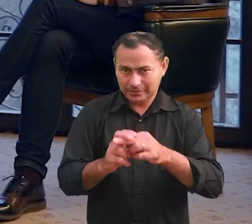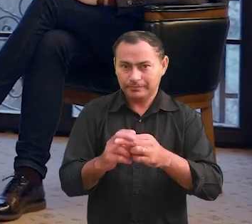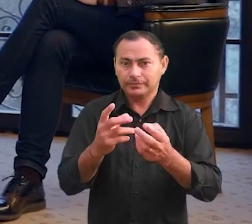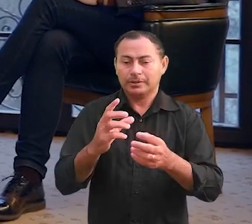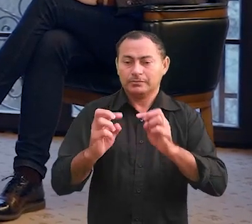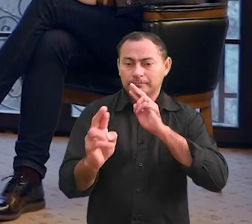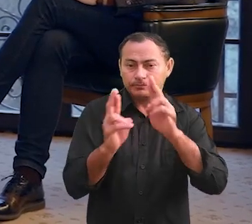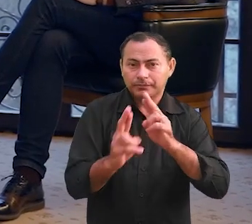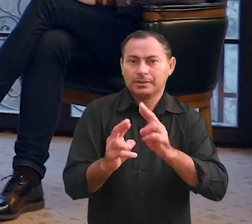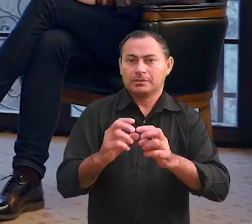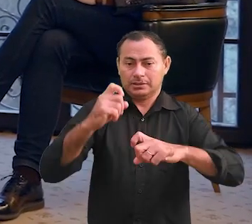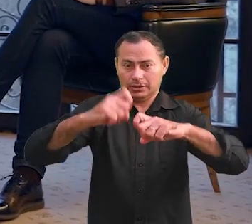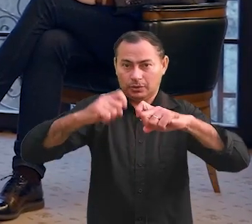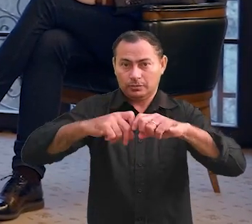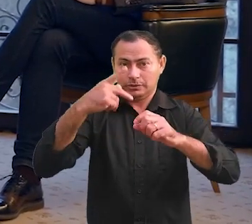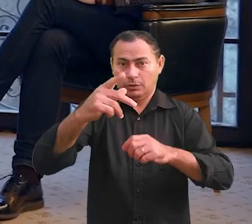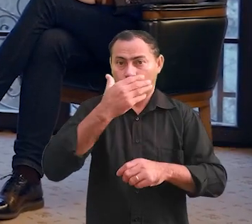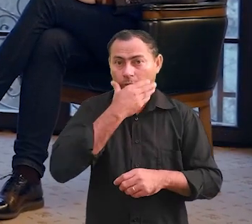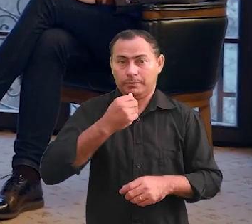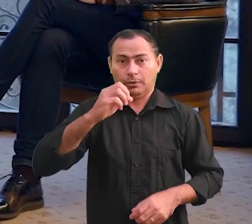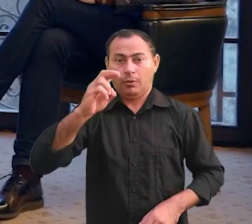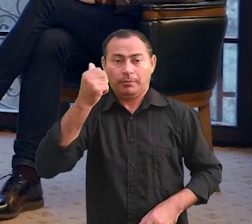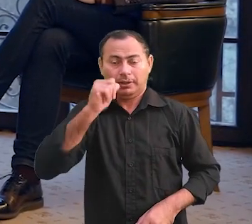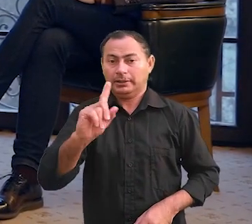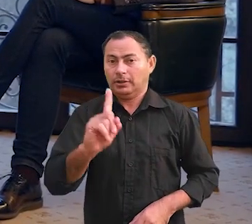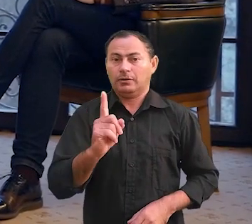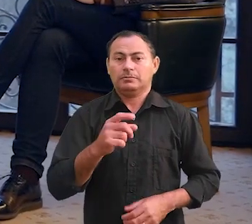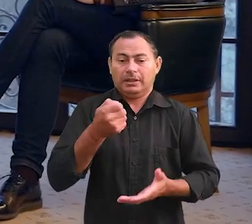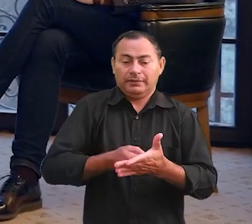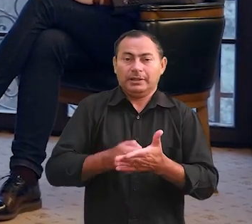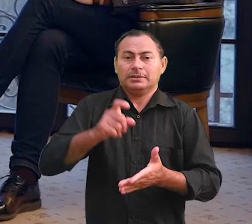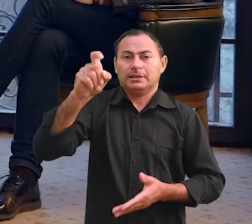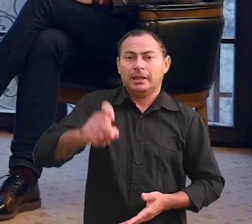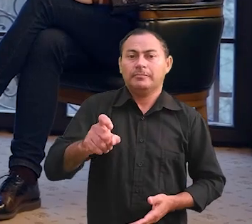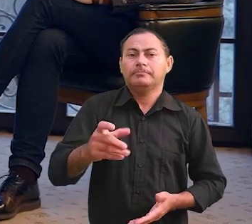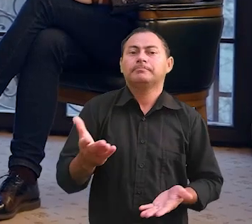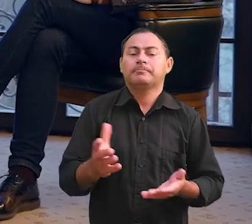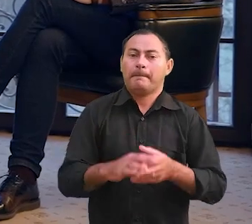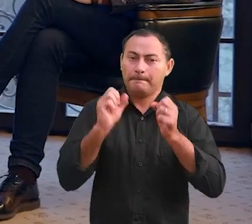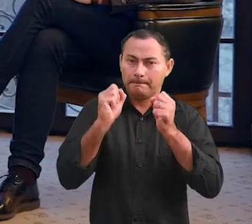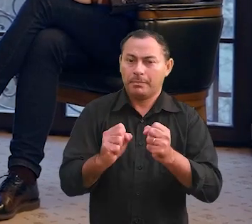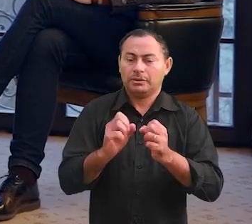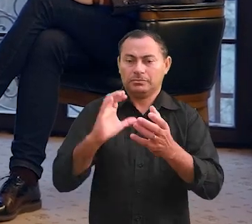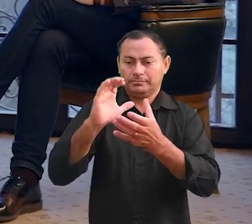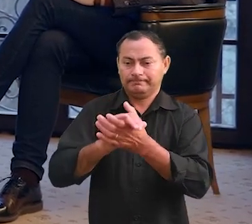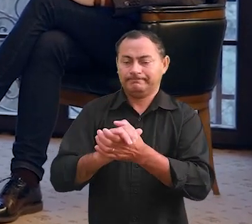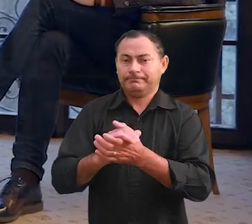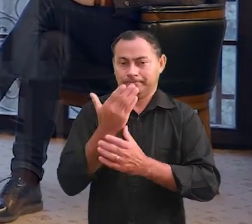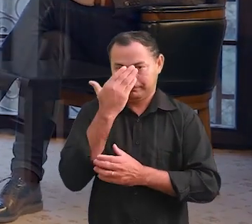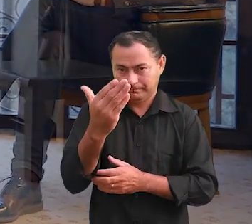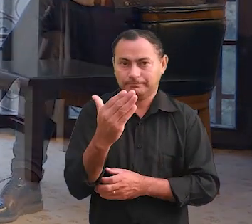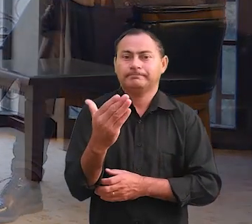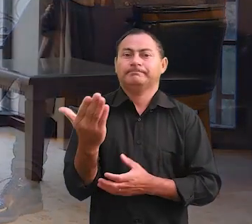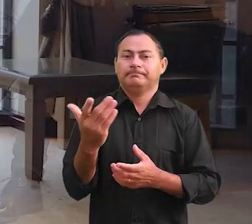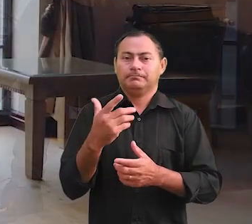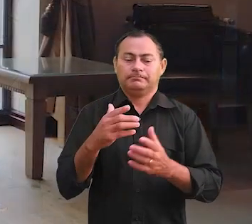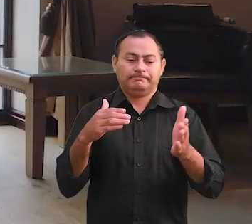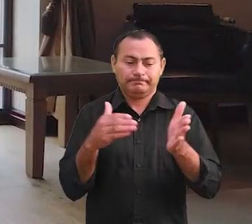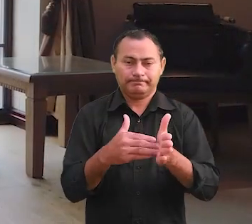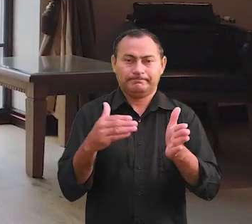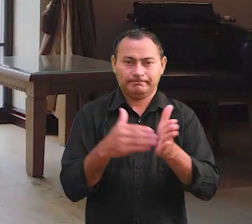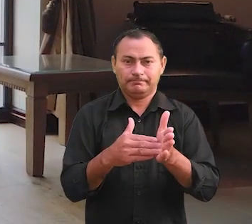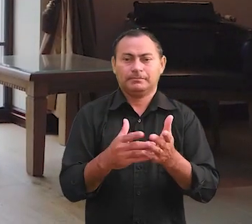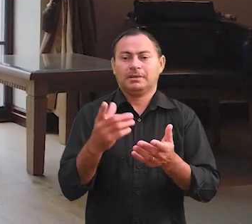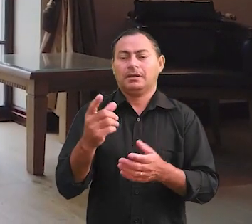por isso e o relacionamento sexual com seu cônjuge não é o que deveria ser pode ser que o casal esteja diante de um